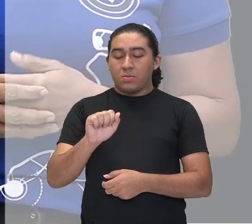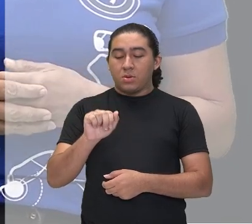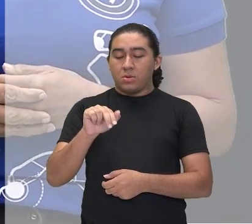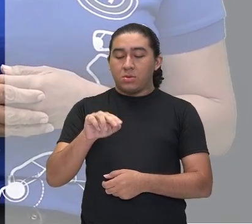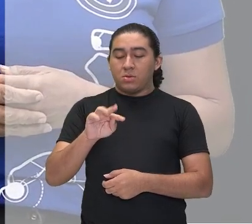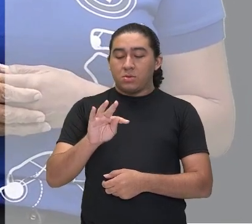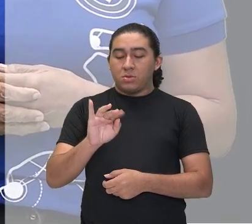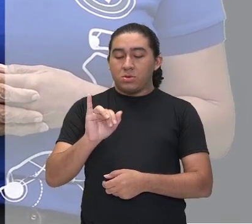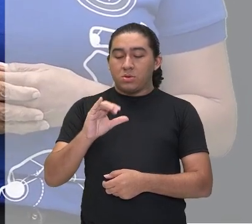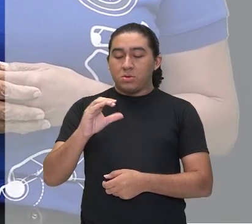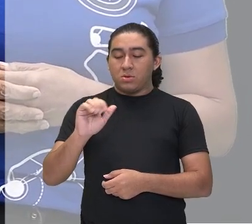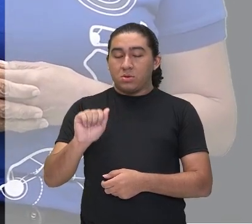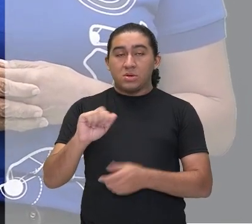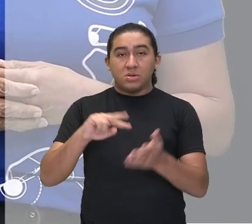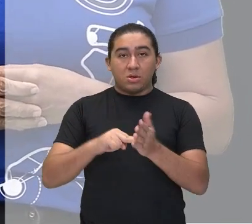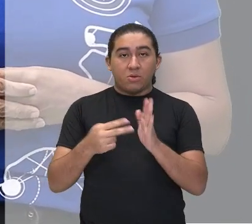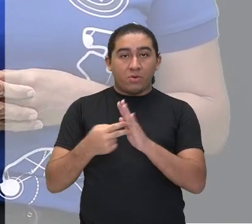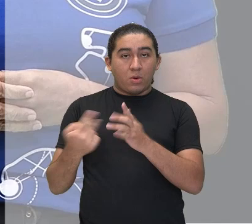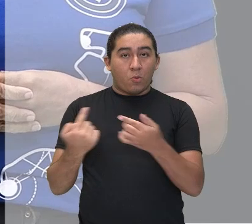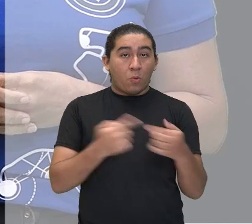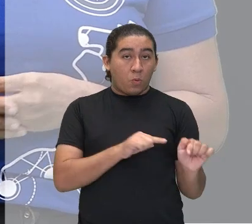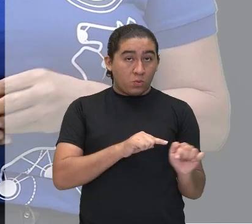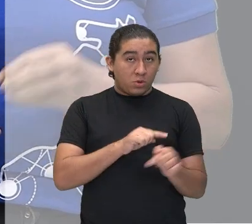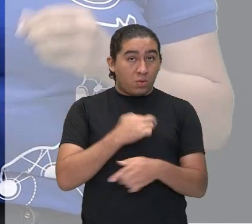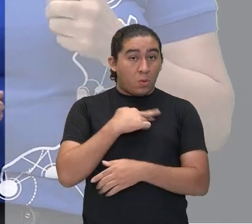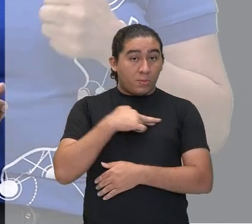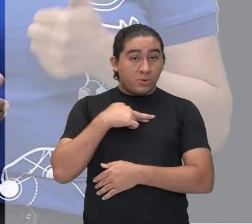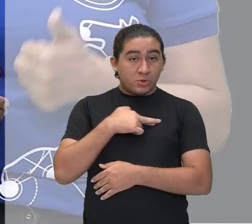são esses movimentos literários?